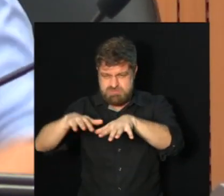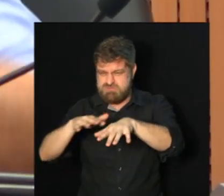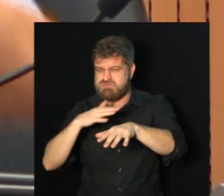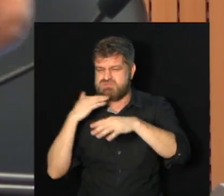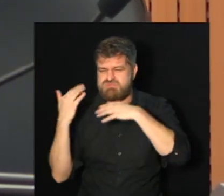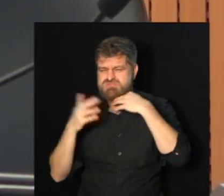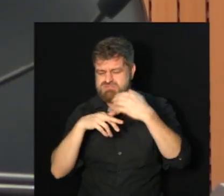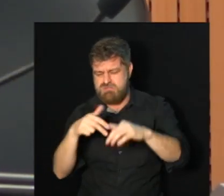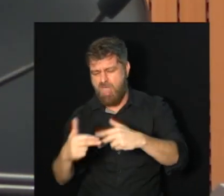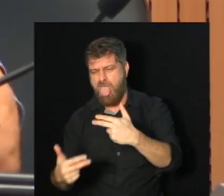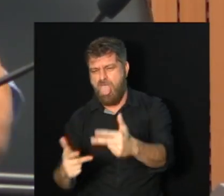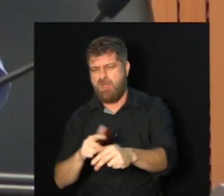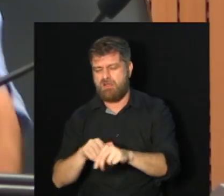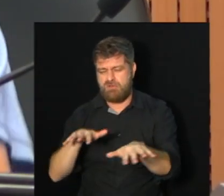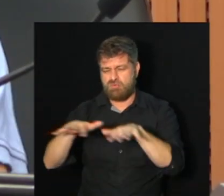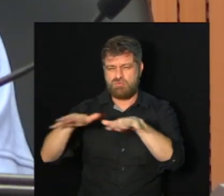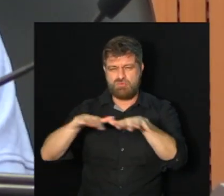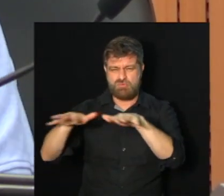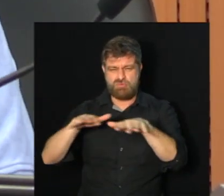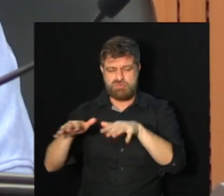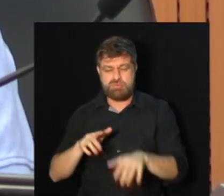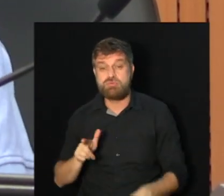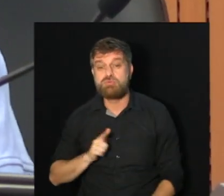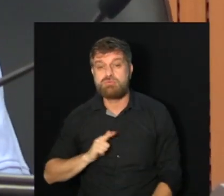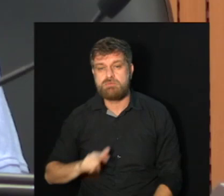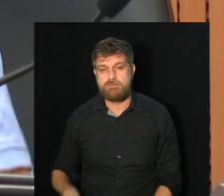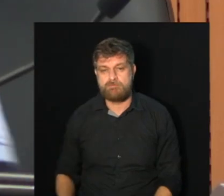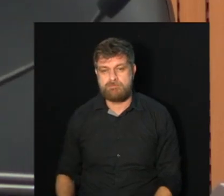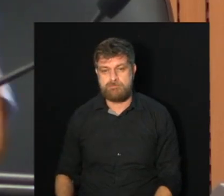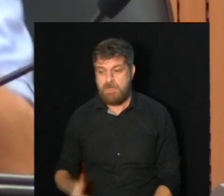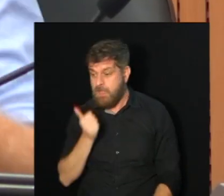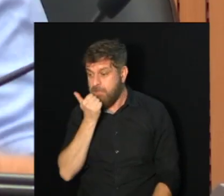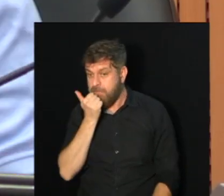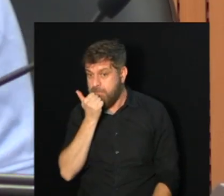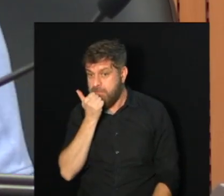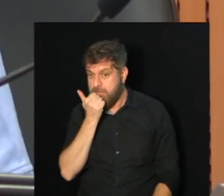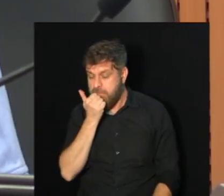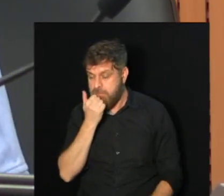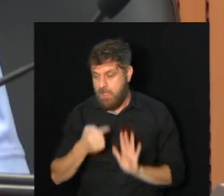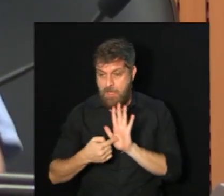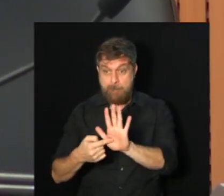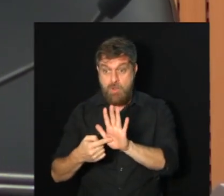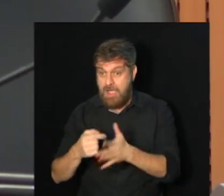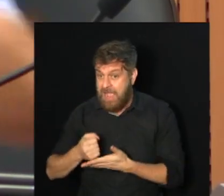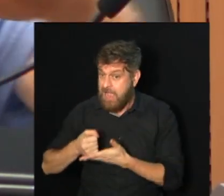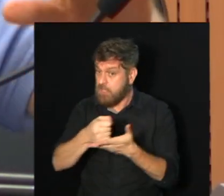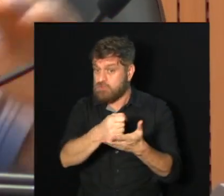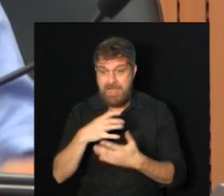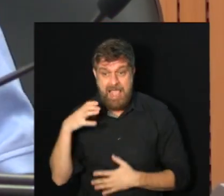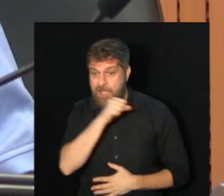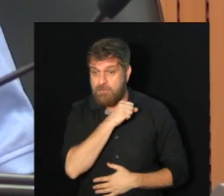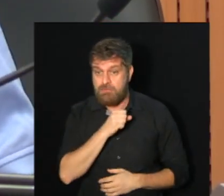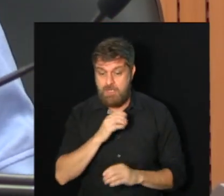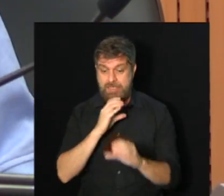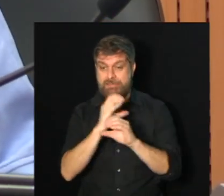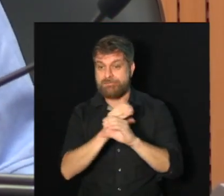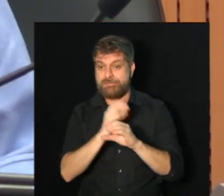Unidos, um terremoto lá não sei onde, os radioamadores se apresentam para ajudar quando as comunicações